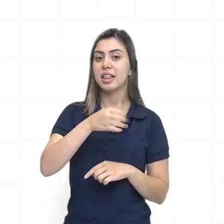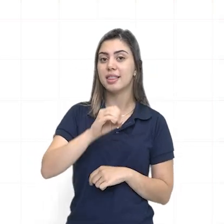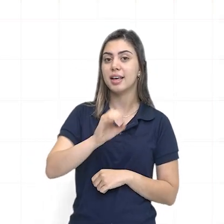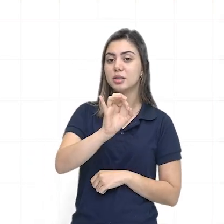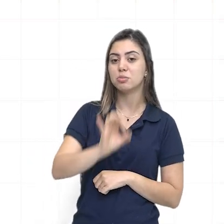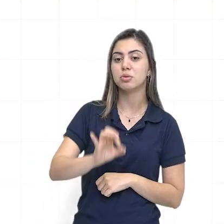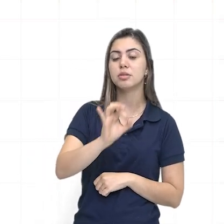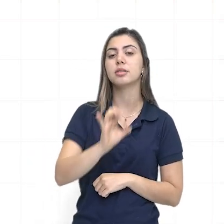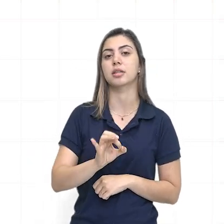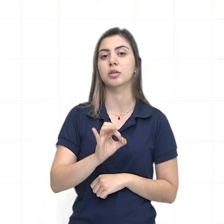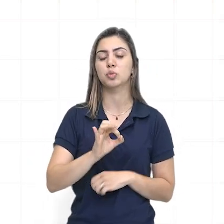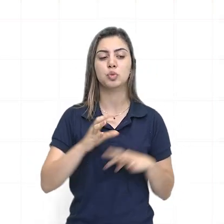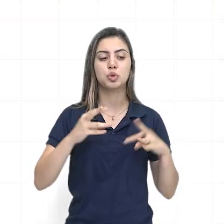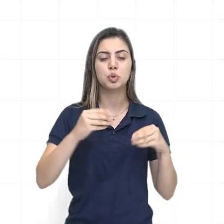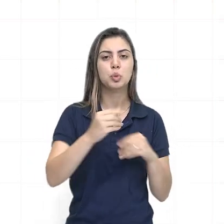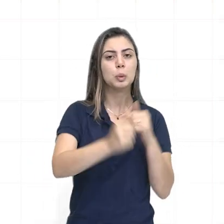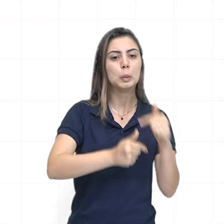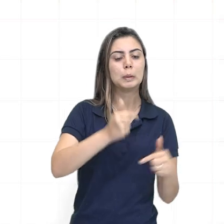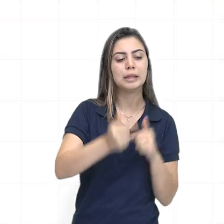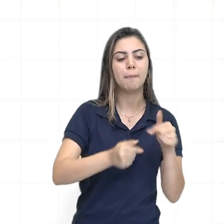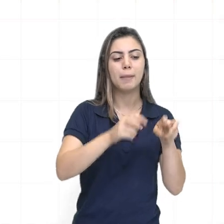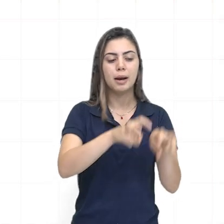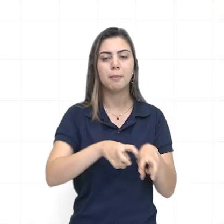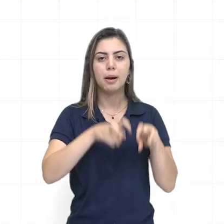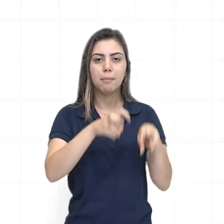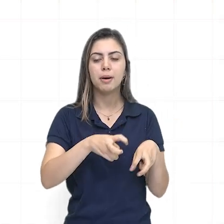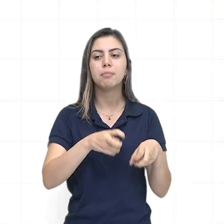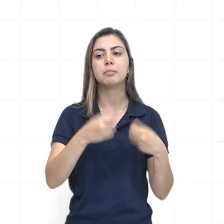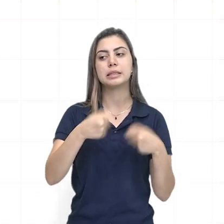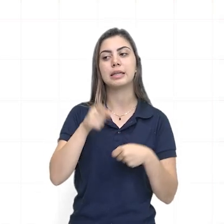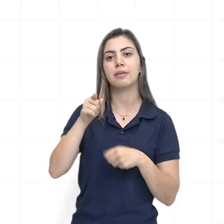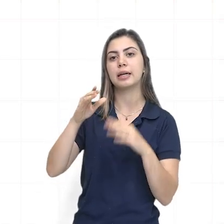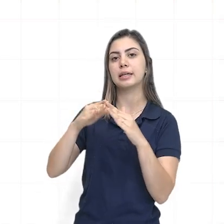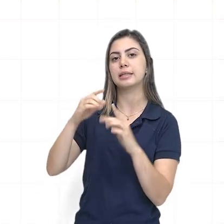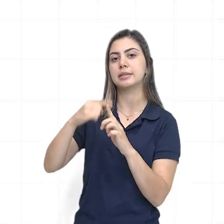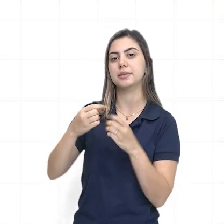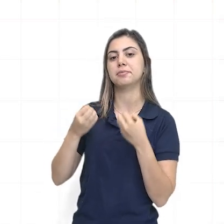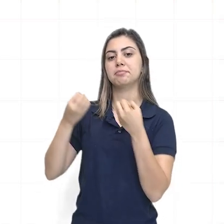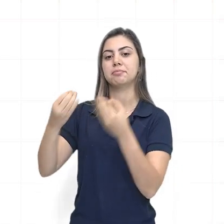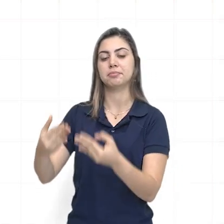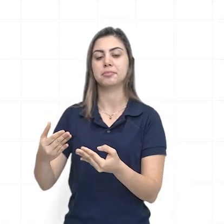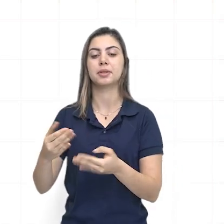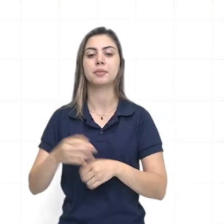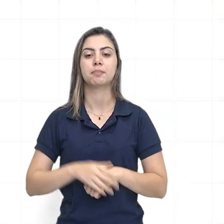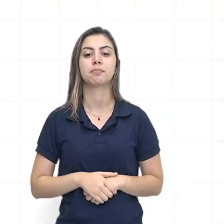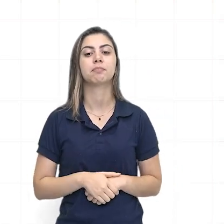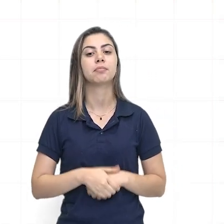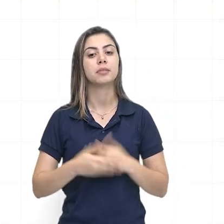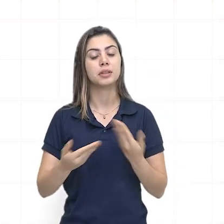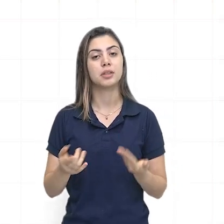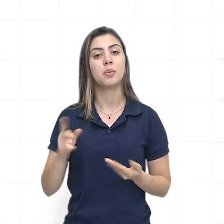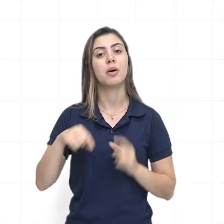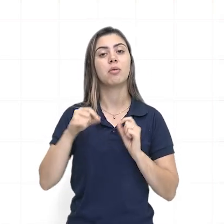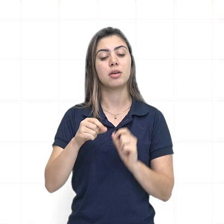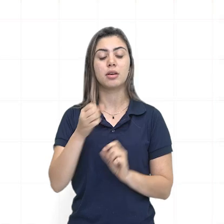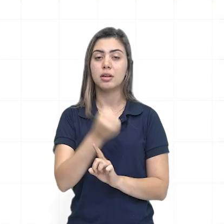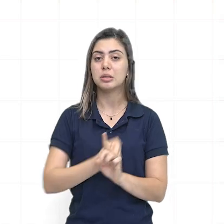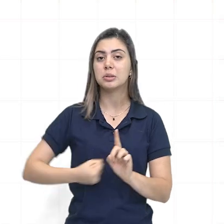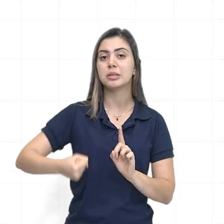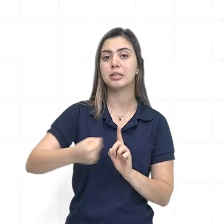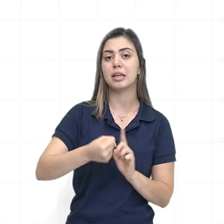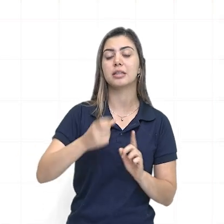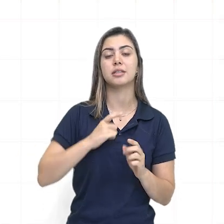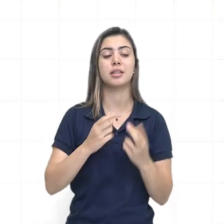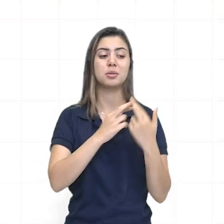obrigações refletiam o sistema complexo de relações e responsabilidades dentro da sociedade feudal. Então você